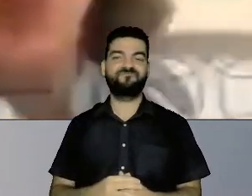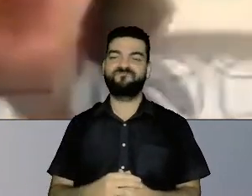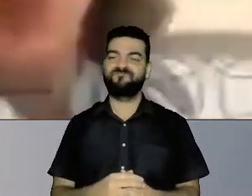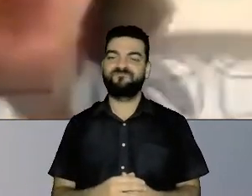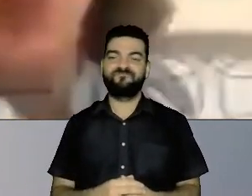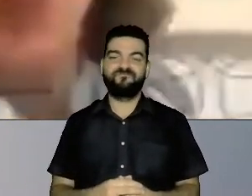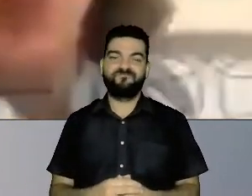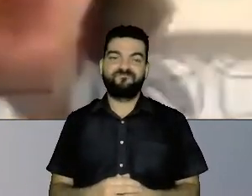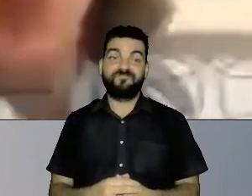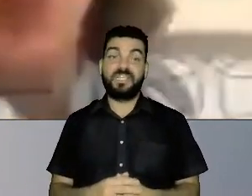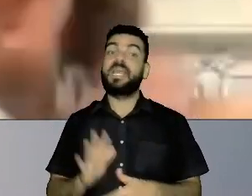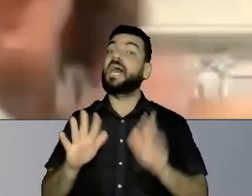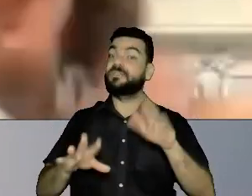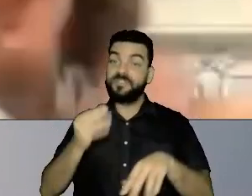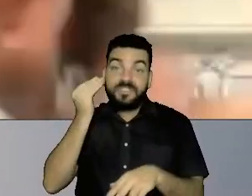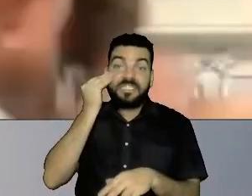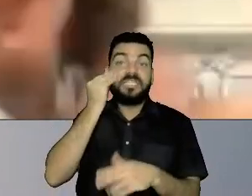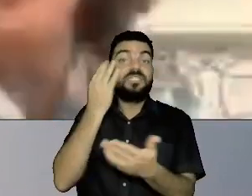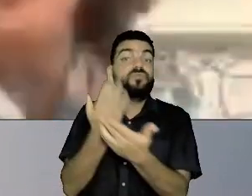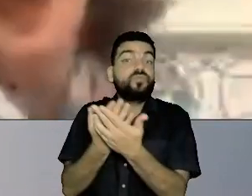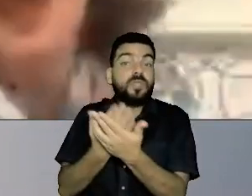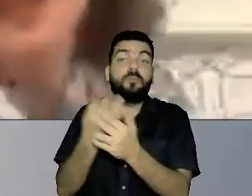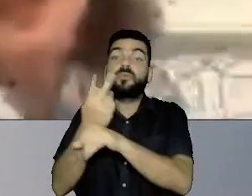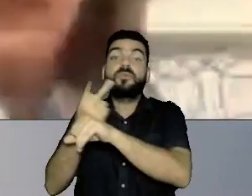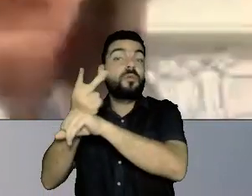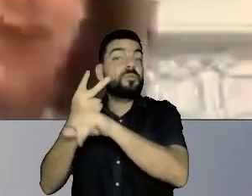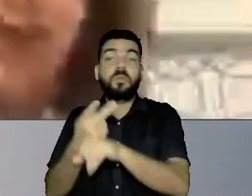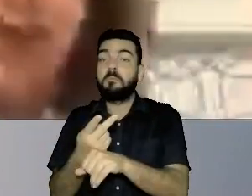você estuda o assunto, você não sabe